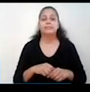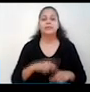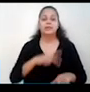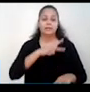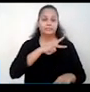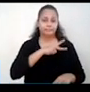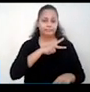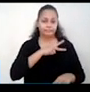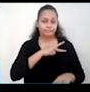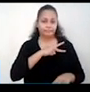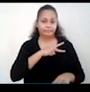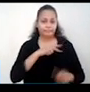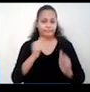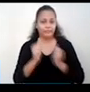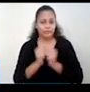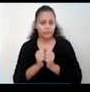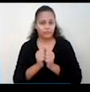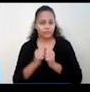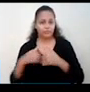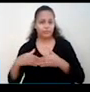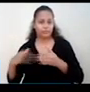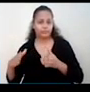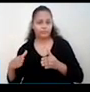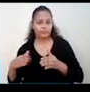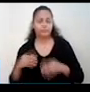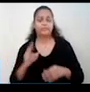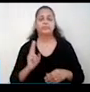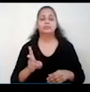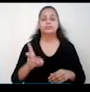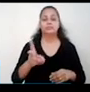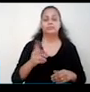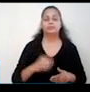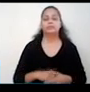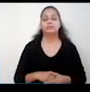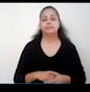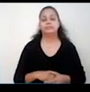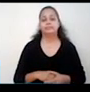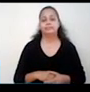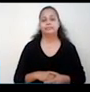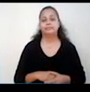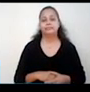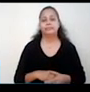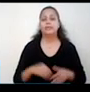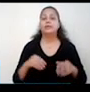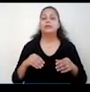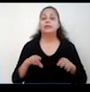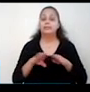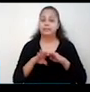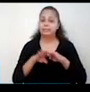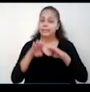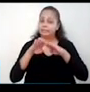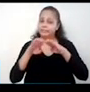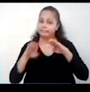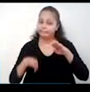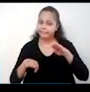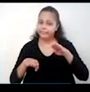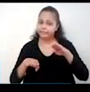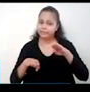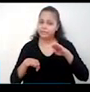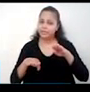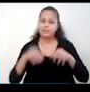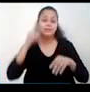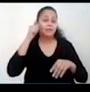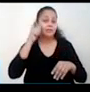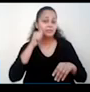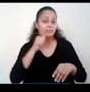privado e o setor público, certo? Continuando. Falando ainda aí da desigualdade, nós temos que falar das mulheres, aqui